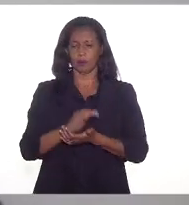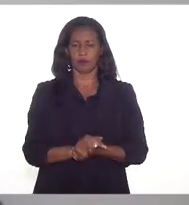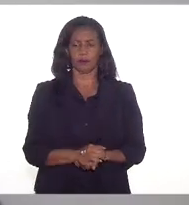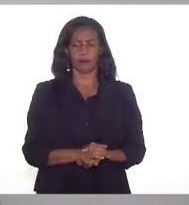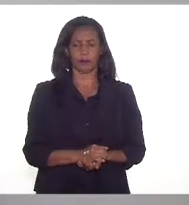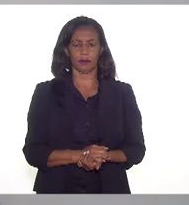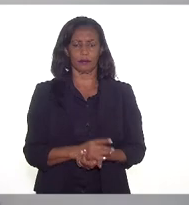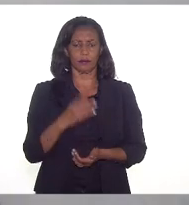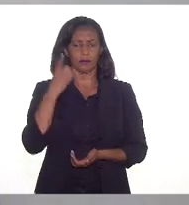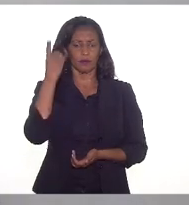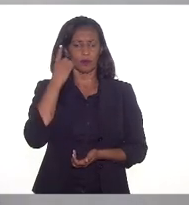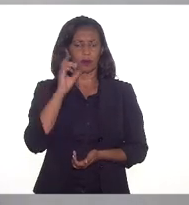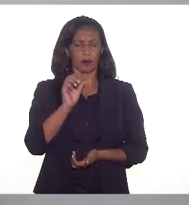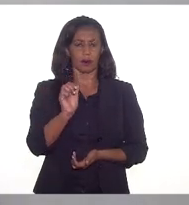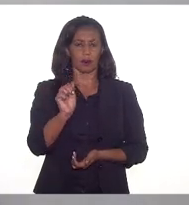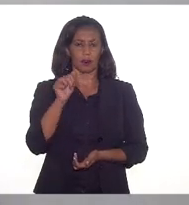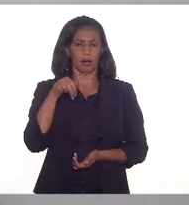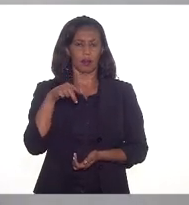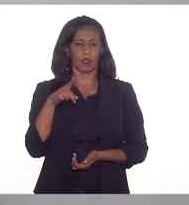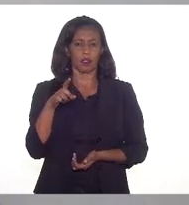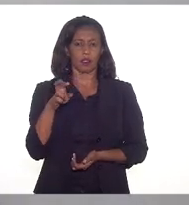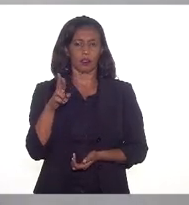Deputado Anderson Moraes.